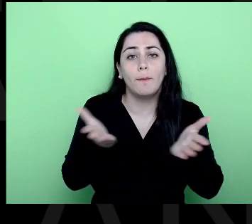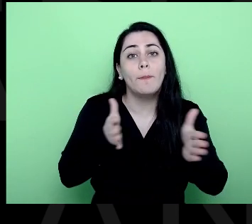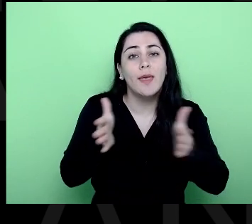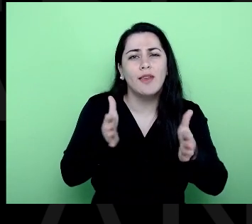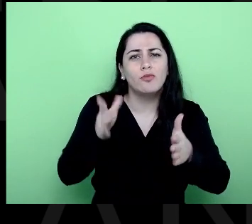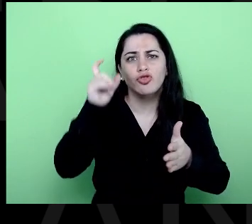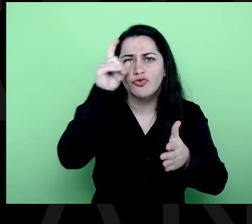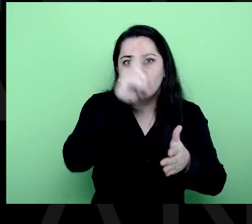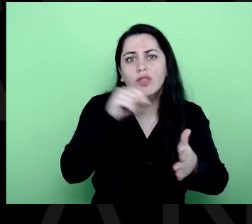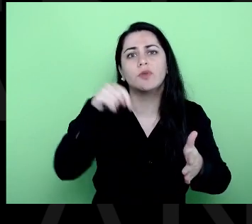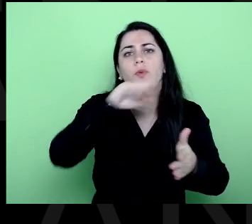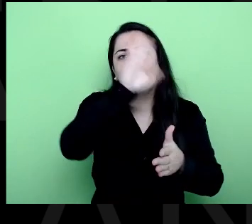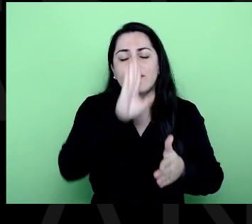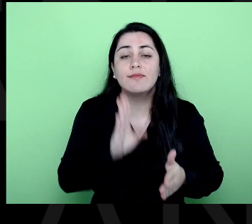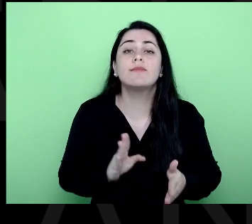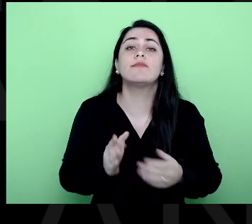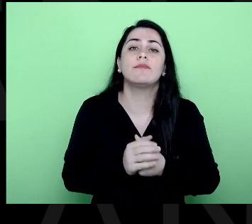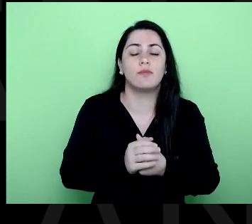e como ela se coloca,